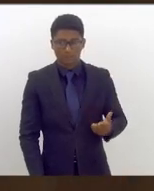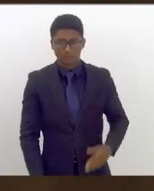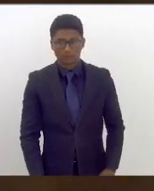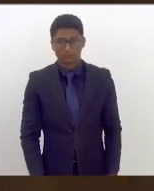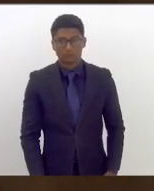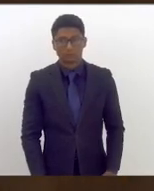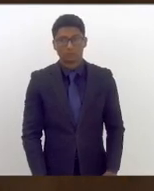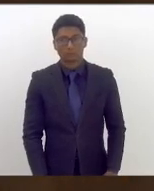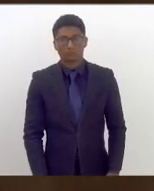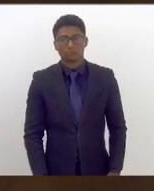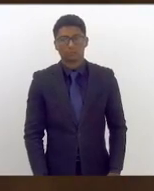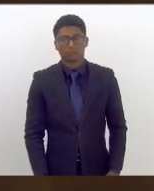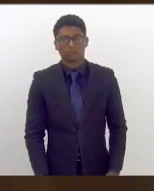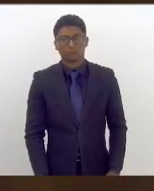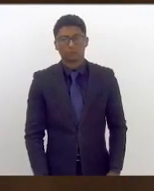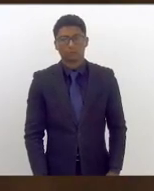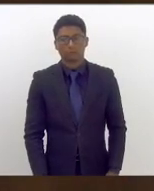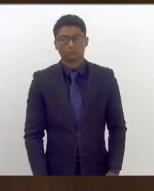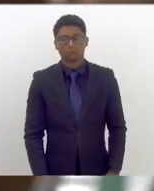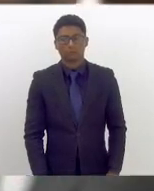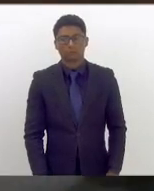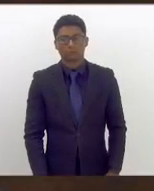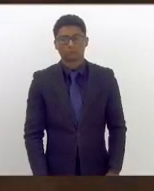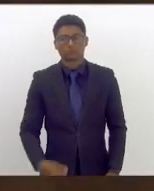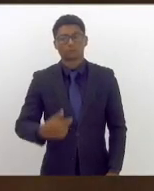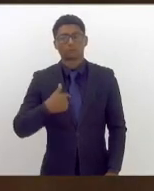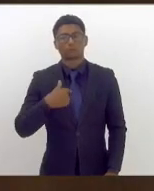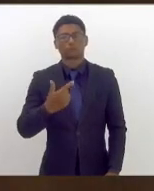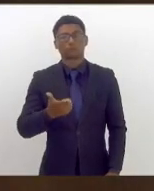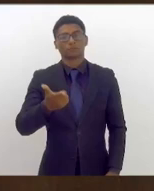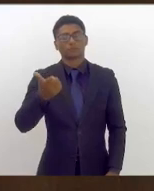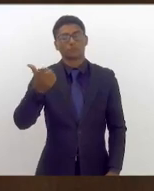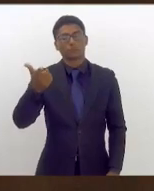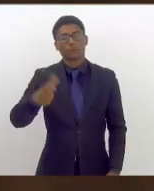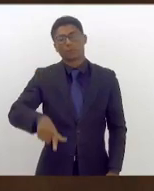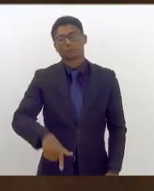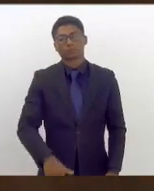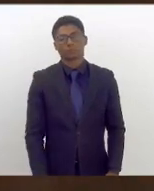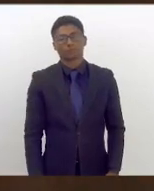presidente eu mais uma vez